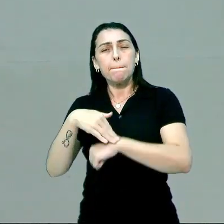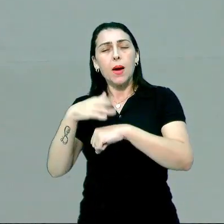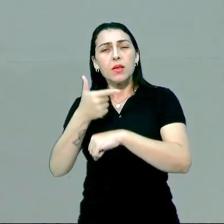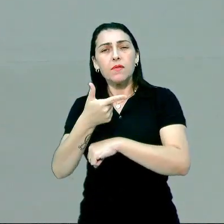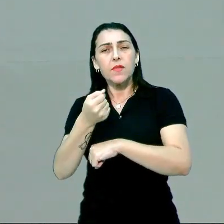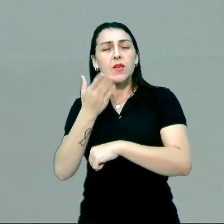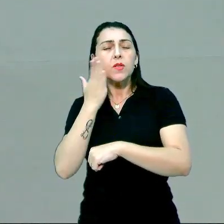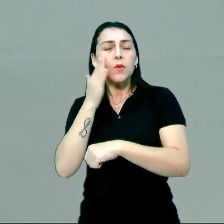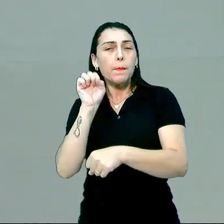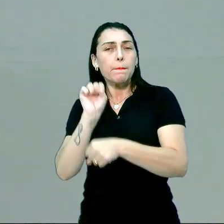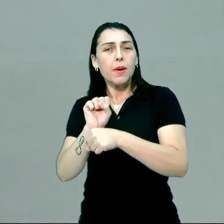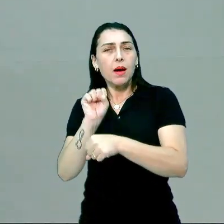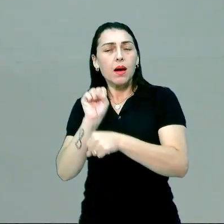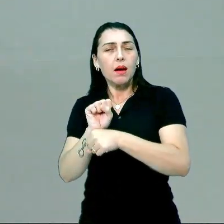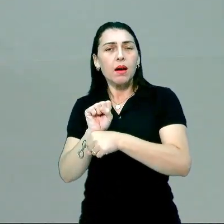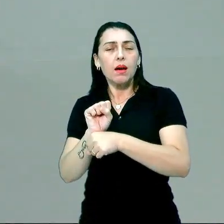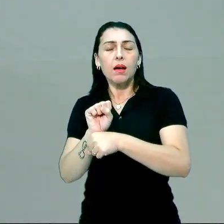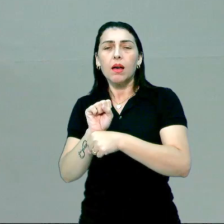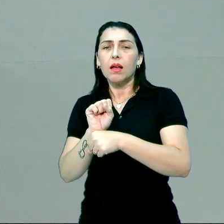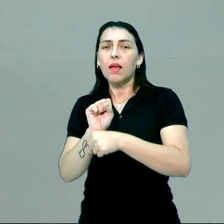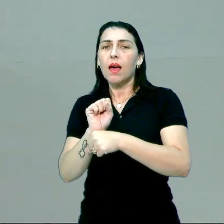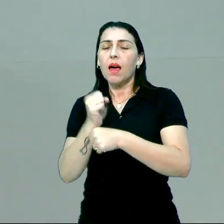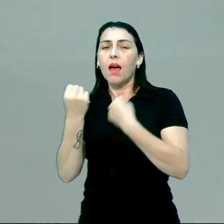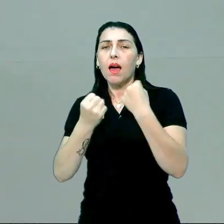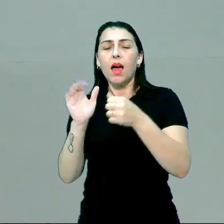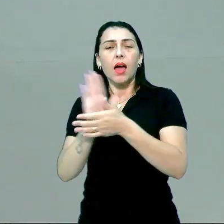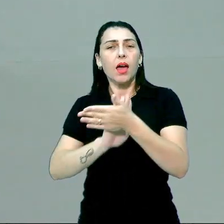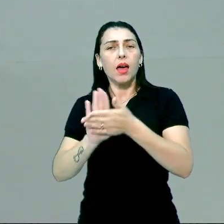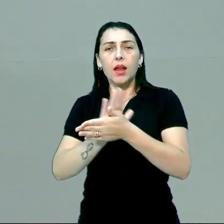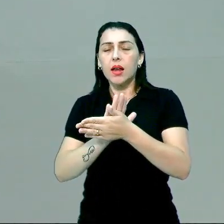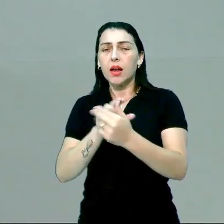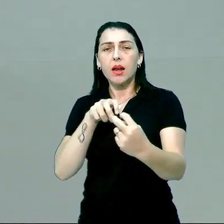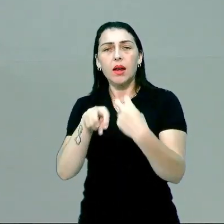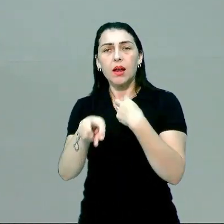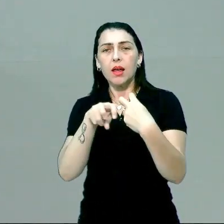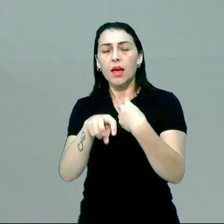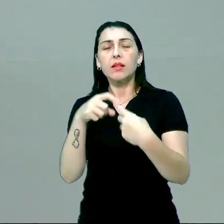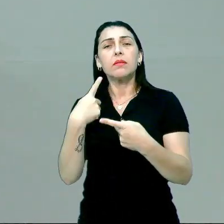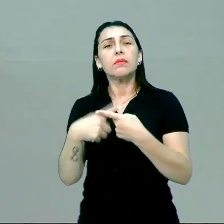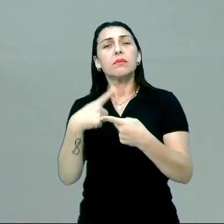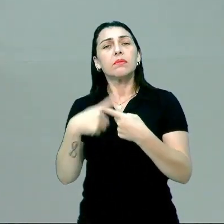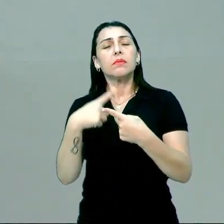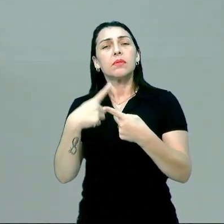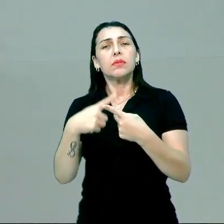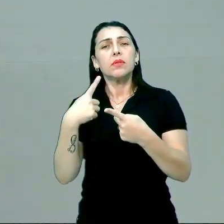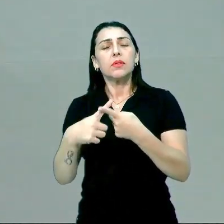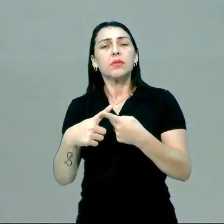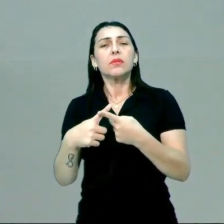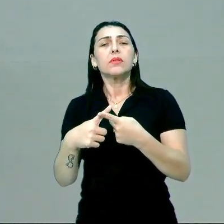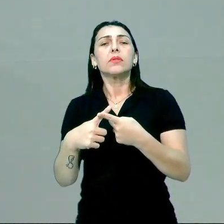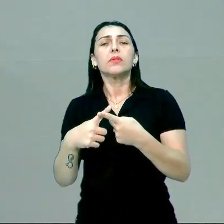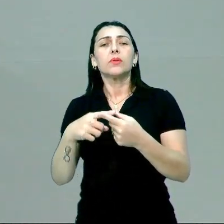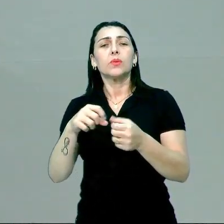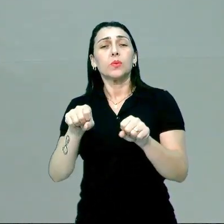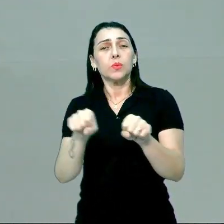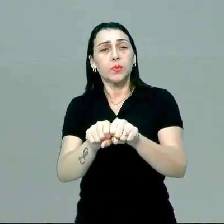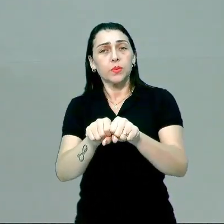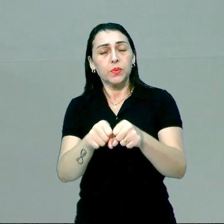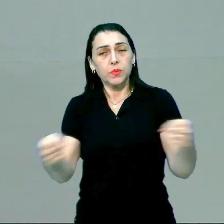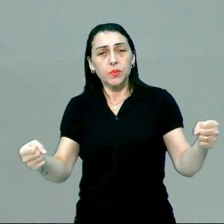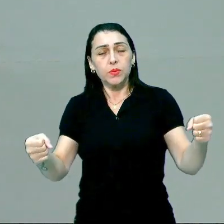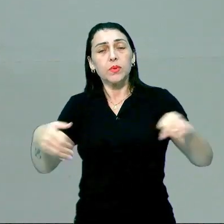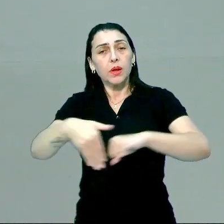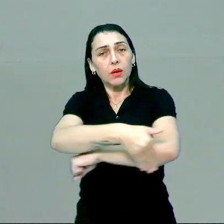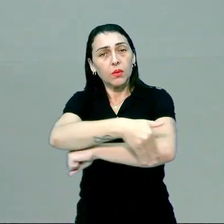dias interrompido, o tráfego ali ficou mais de 20 dias interrompido, justamente por causa do rompimento